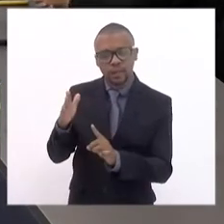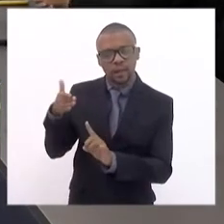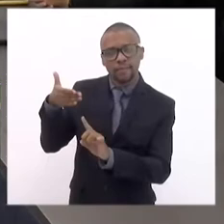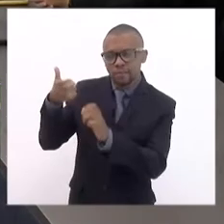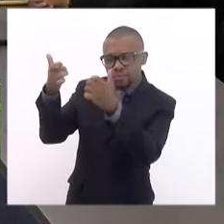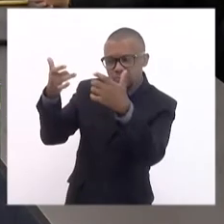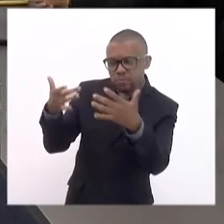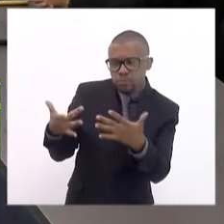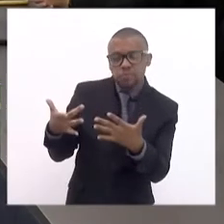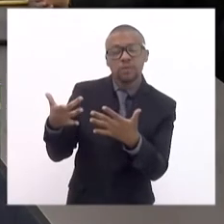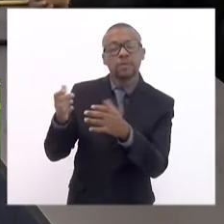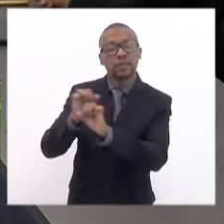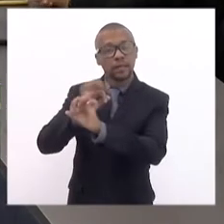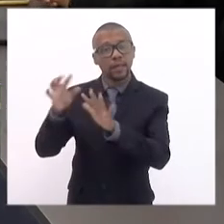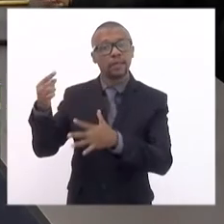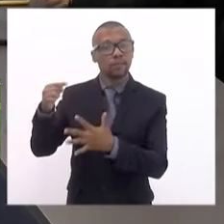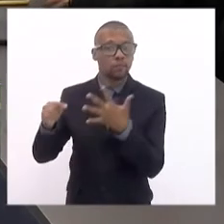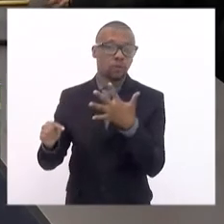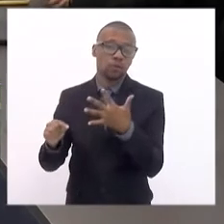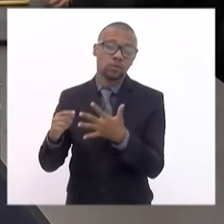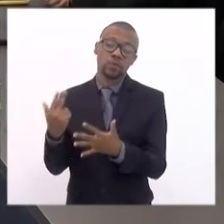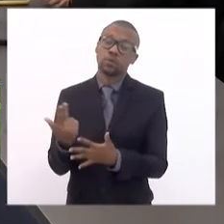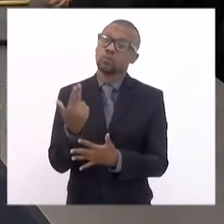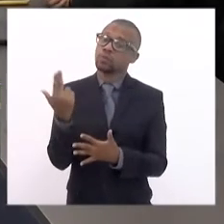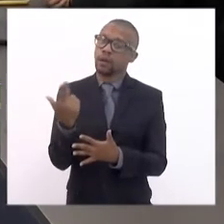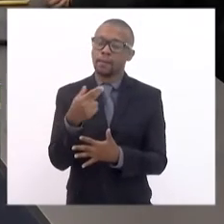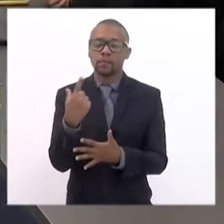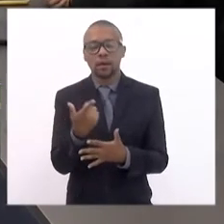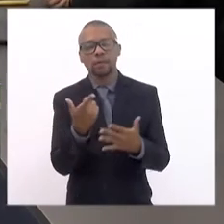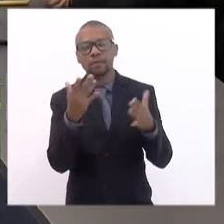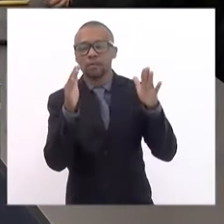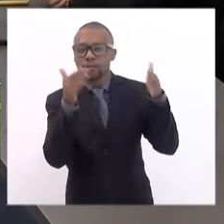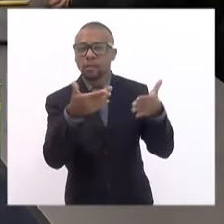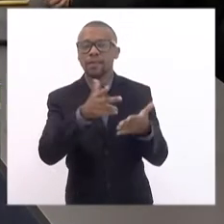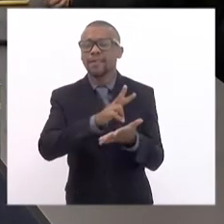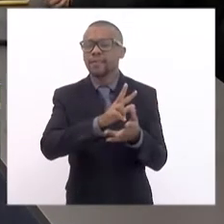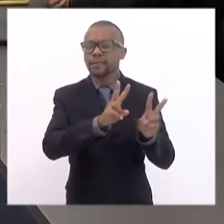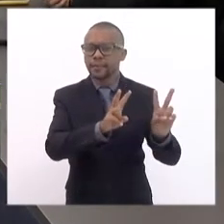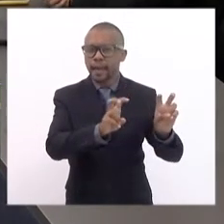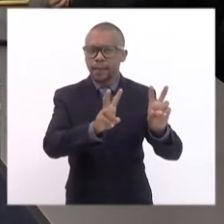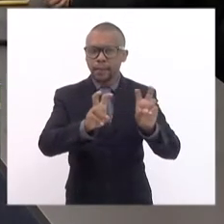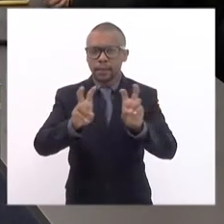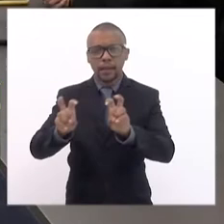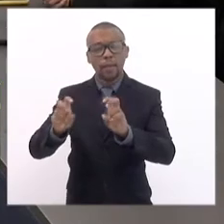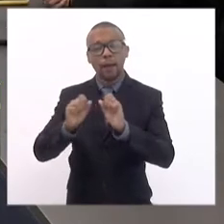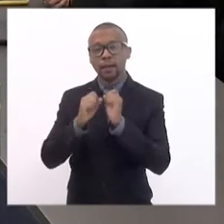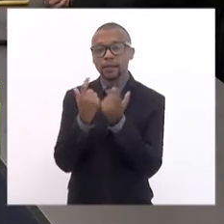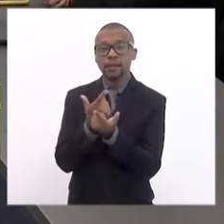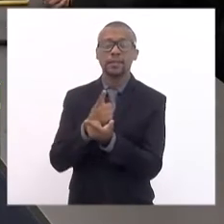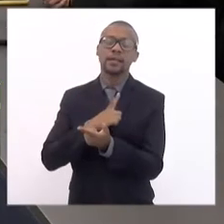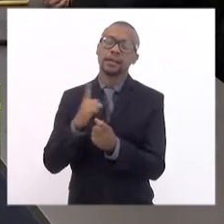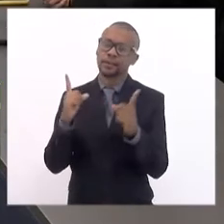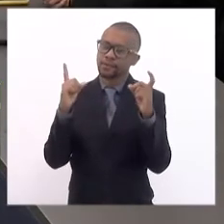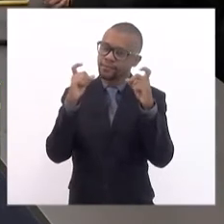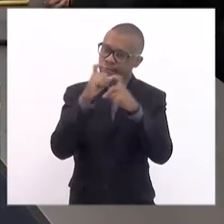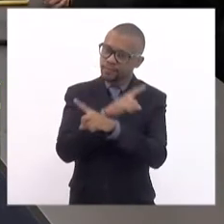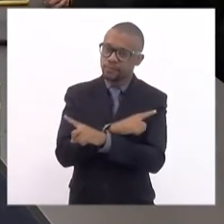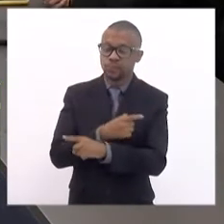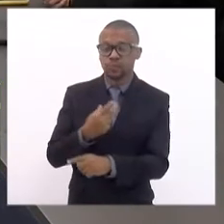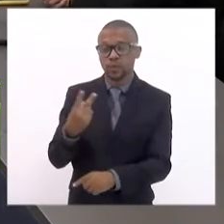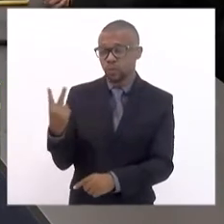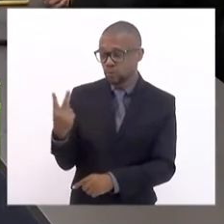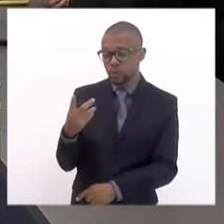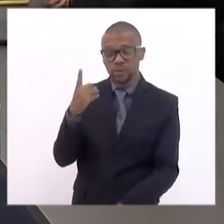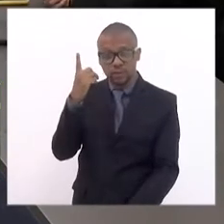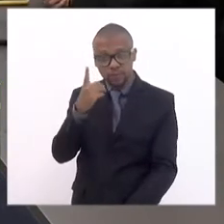não dá para a gente ter, estou dizendo que é o caso especificamente dessa lei, não. Em vários temas nós temos enfrentado aqui na LERJ essa dificuldade. O Mink e o Flávio estão aqui na